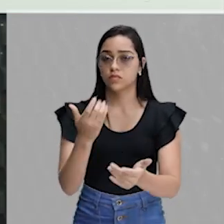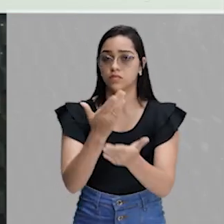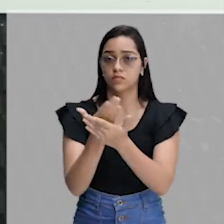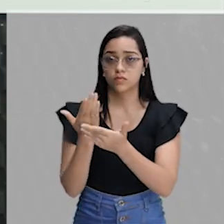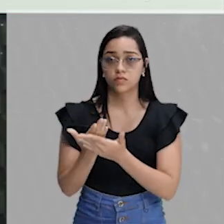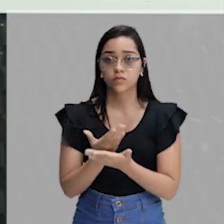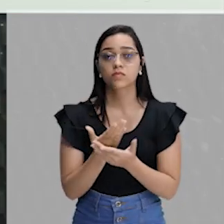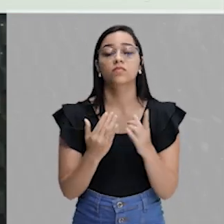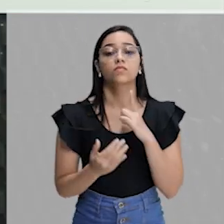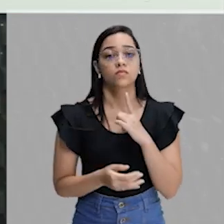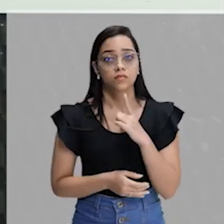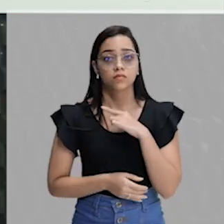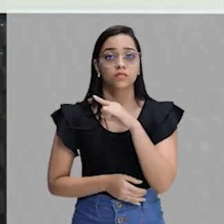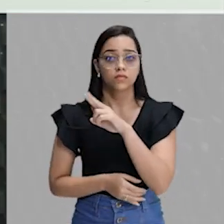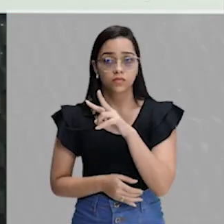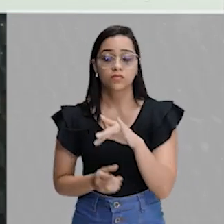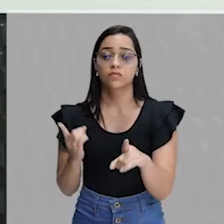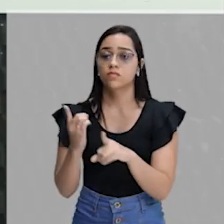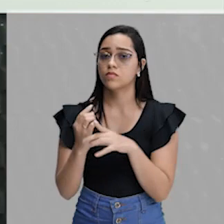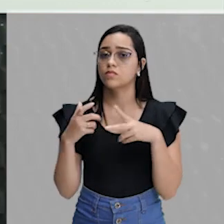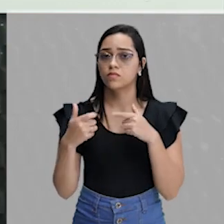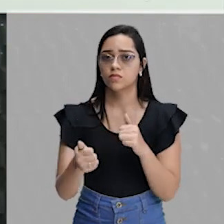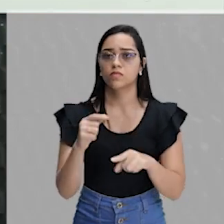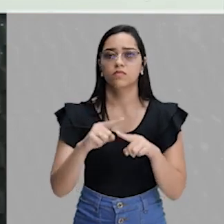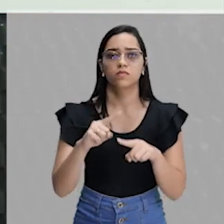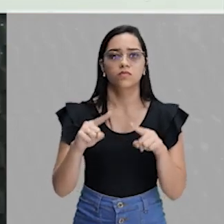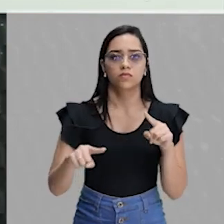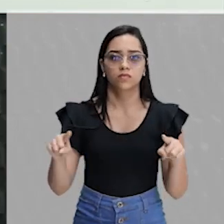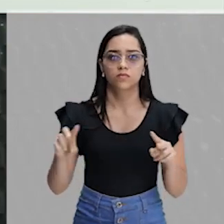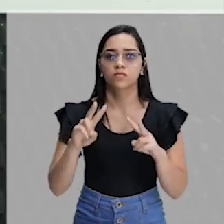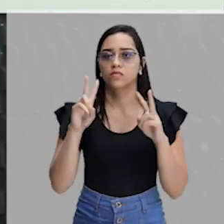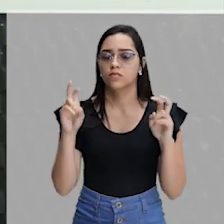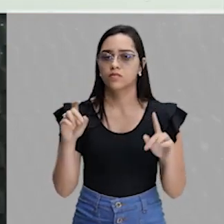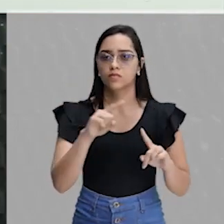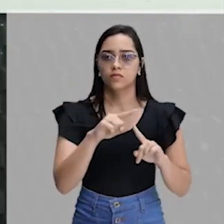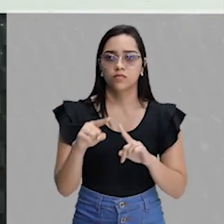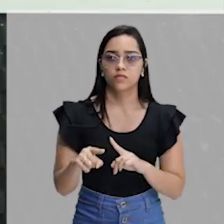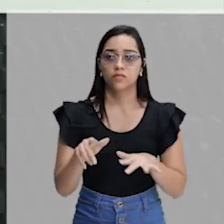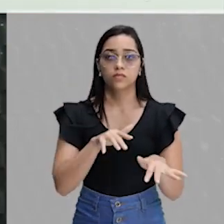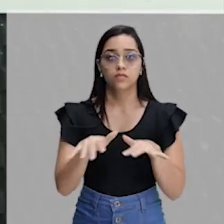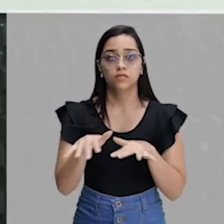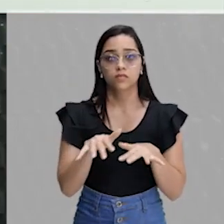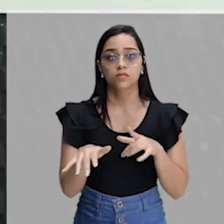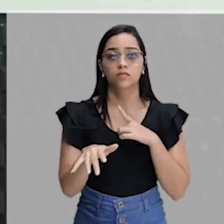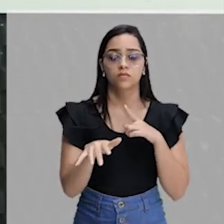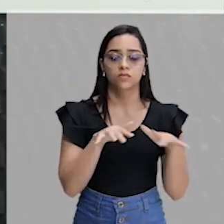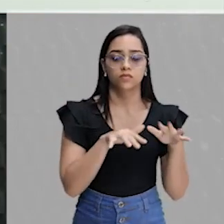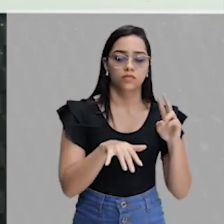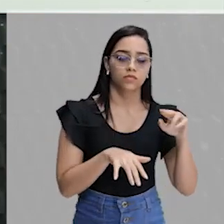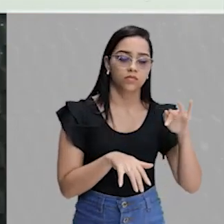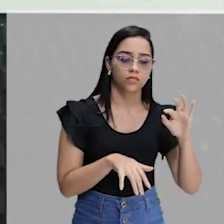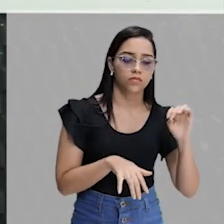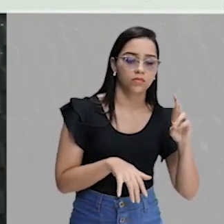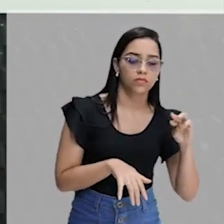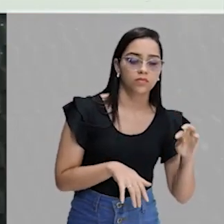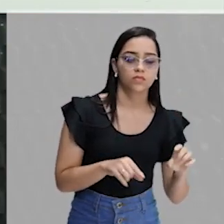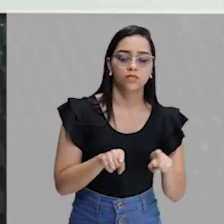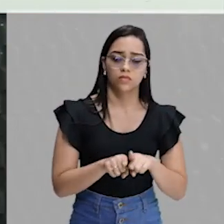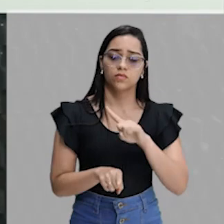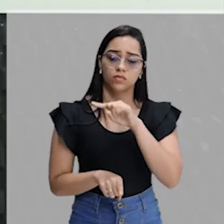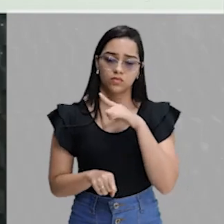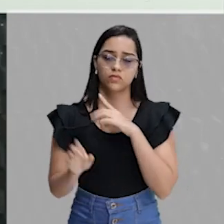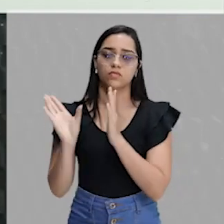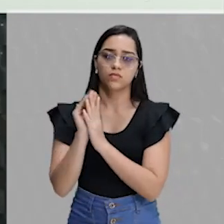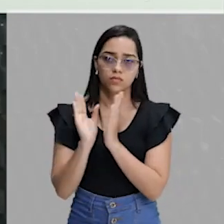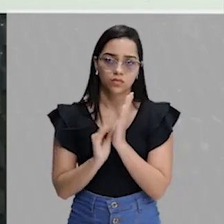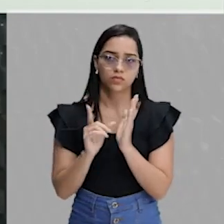aulas, certo? Lá você vai encontrar todo o material sobre esses tipos de movimento. Movimento uniformemente variado, isso lá no